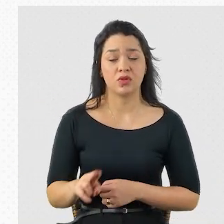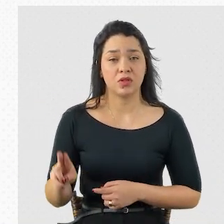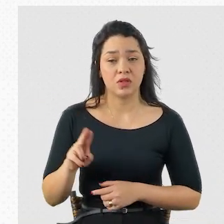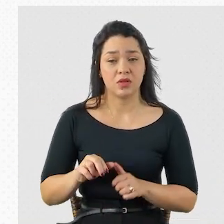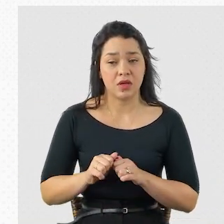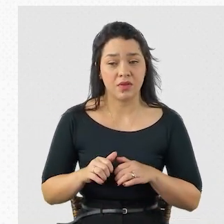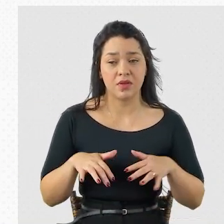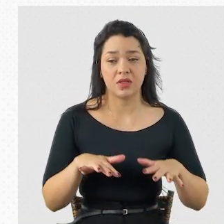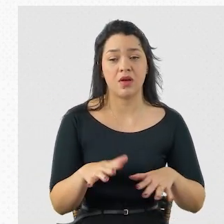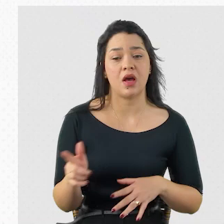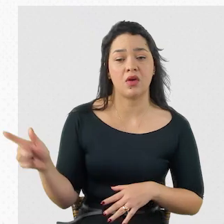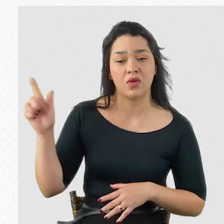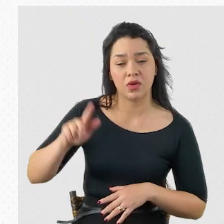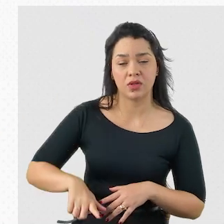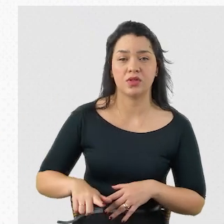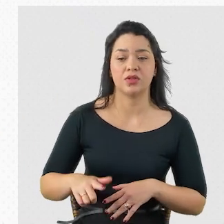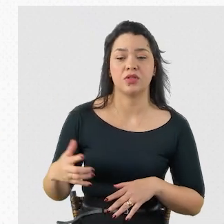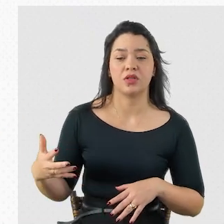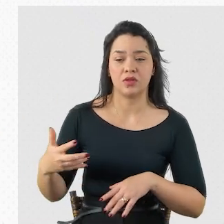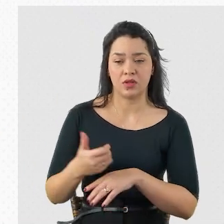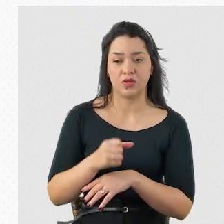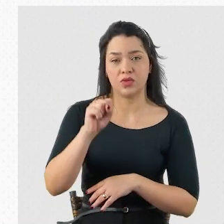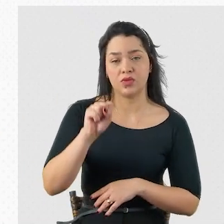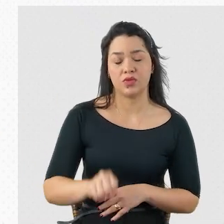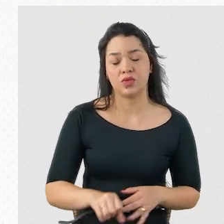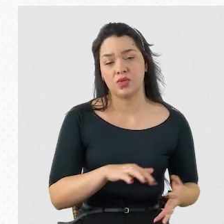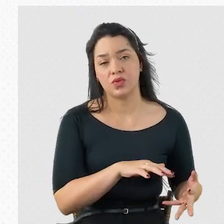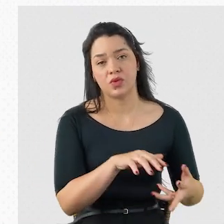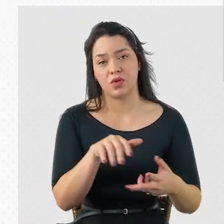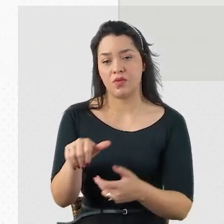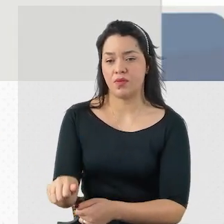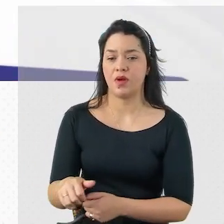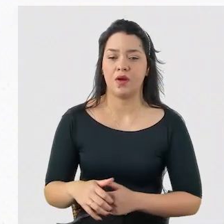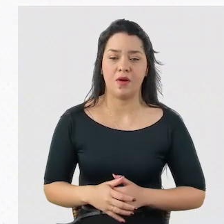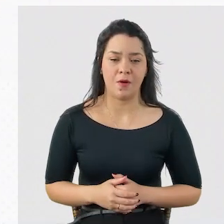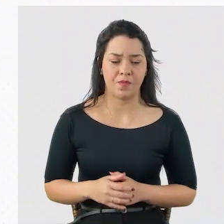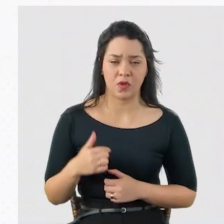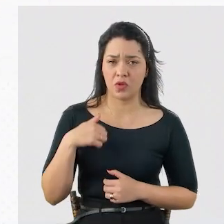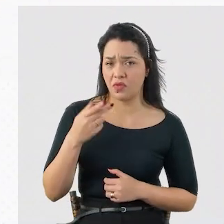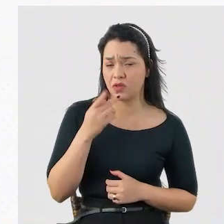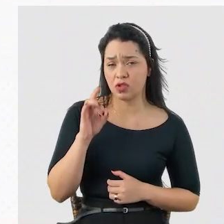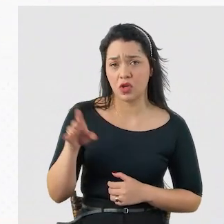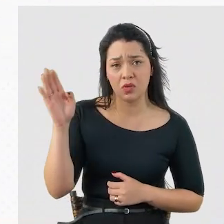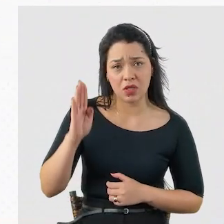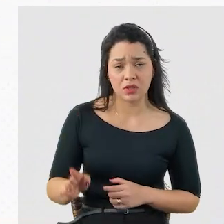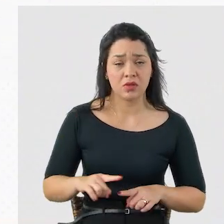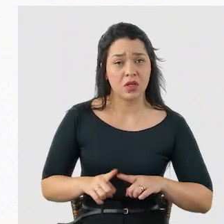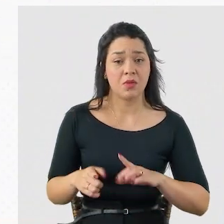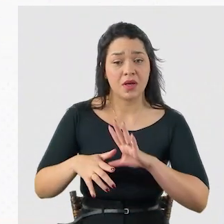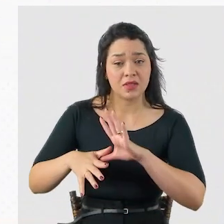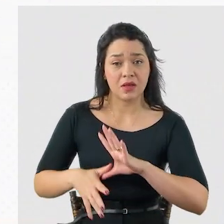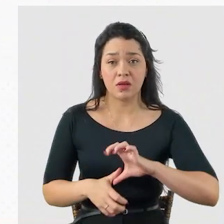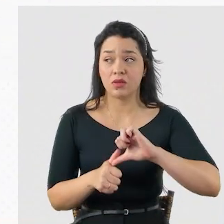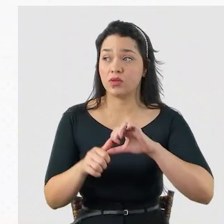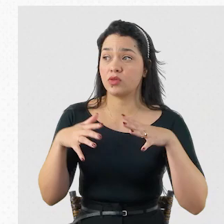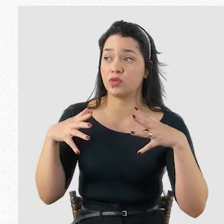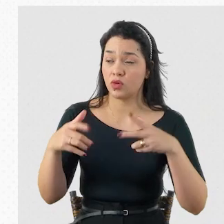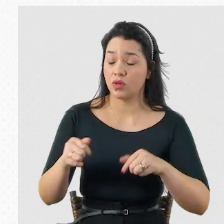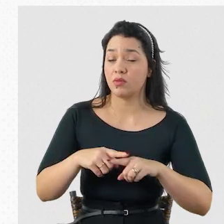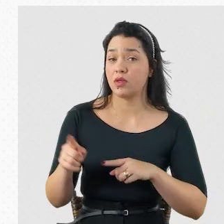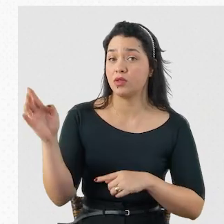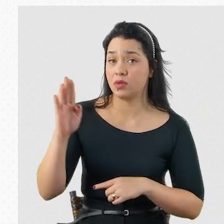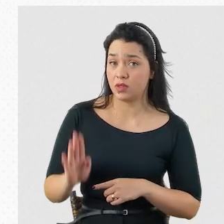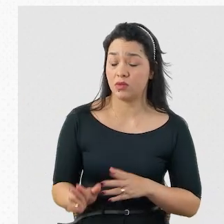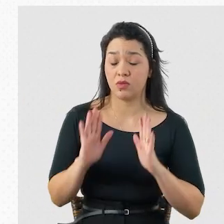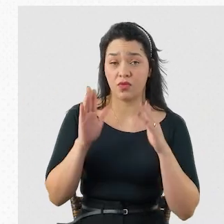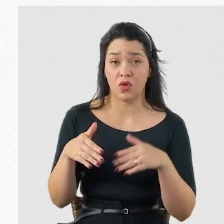utilizadas durante a invasão, conquista e colonização do sul global. Não estou falando só do Brasil, estou falando da América do Sul toda. Mas que a gente está no Brasil, a gente fala